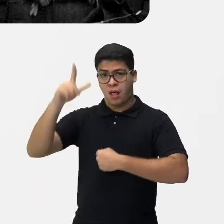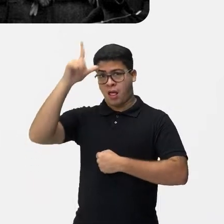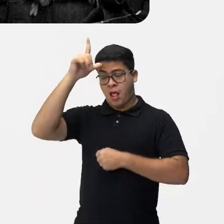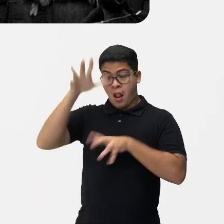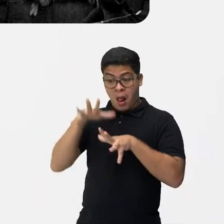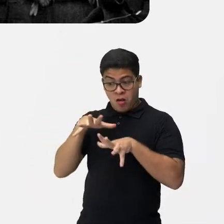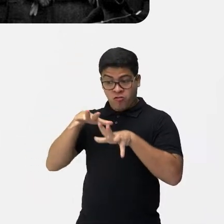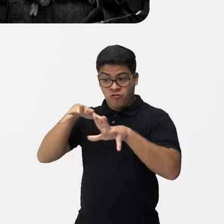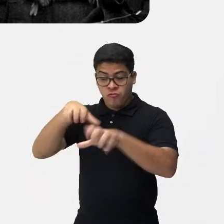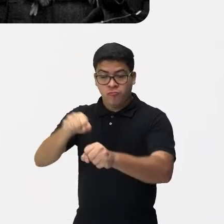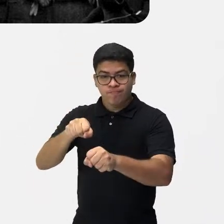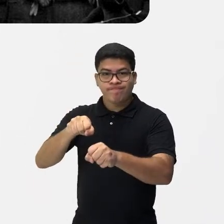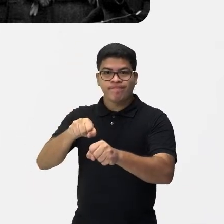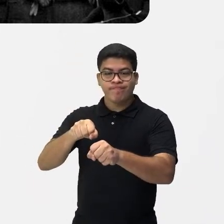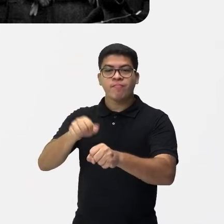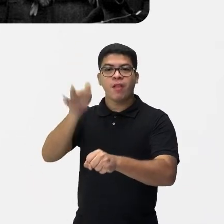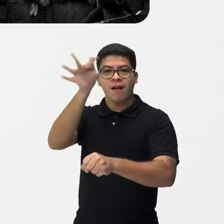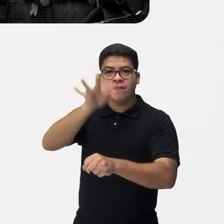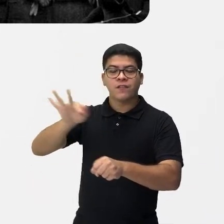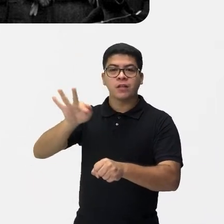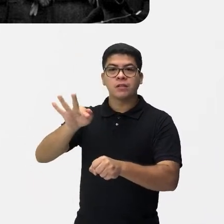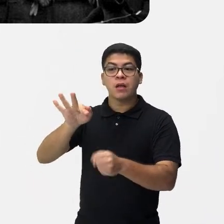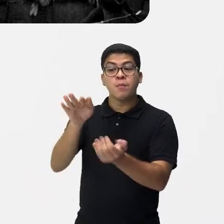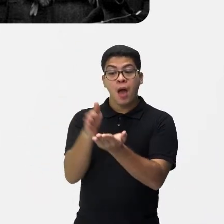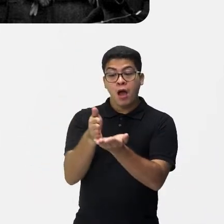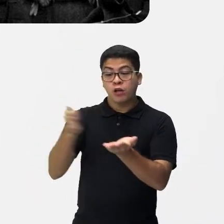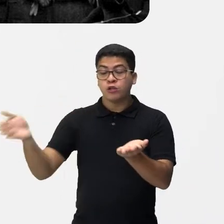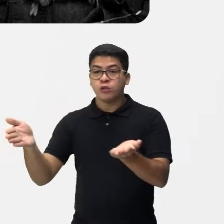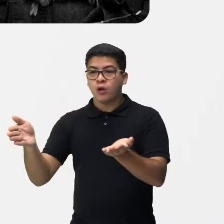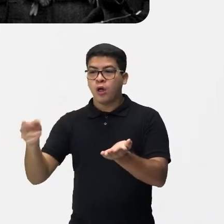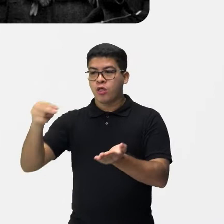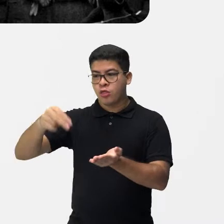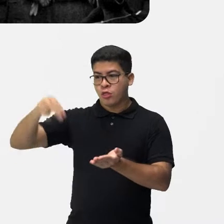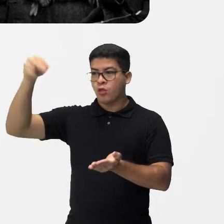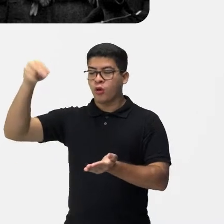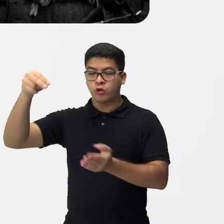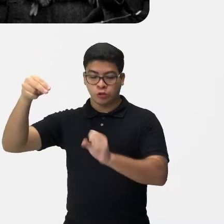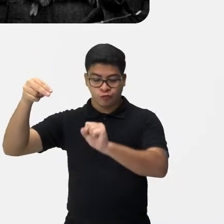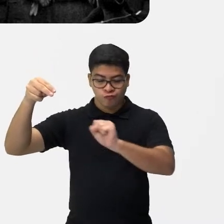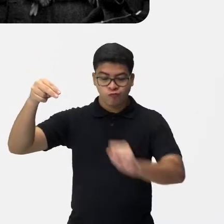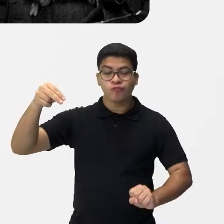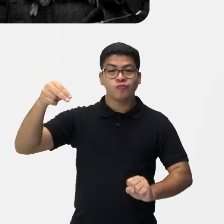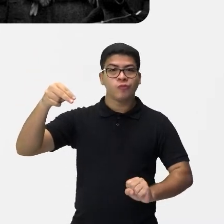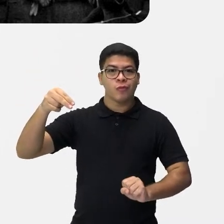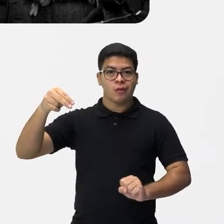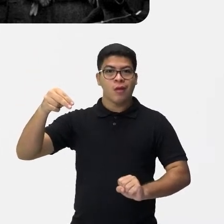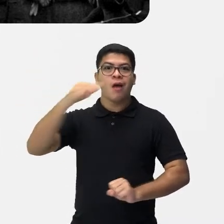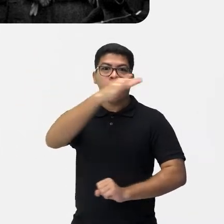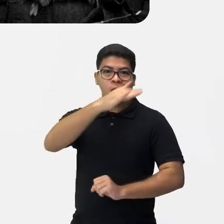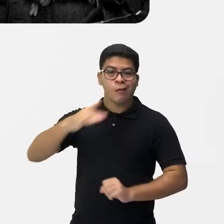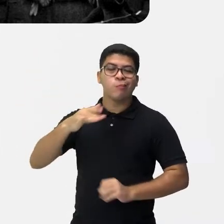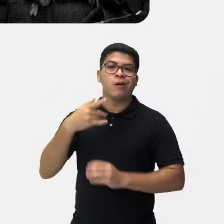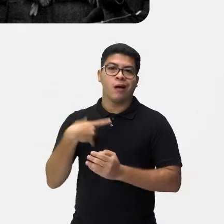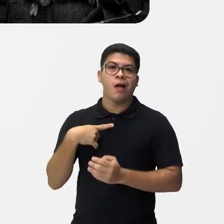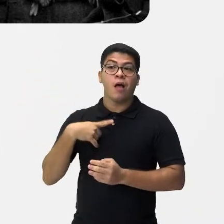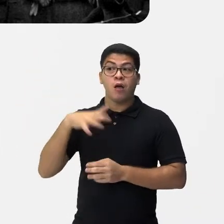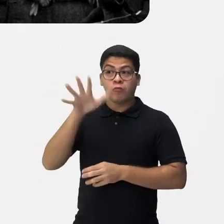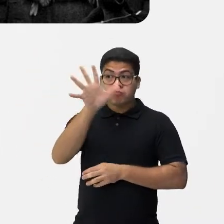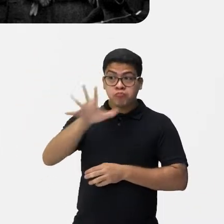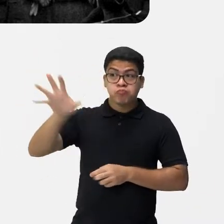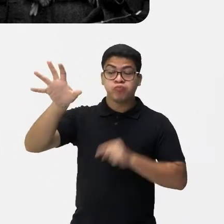invade a França e divide, como eu já falei para vocês, né? Divide aqui norte e sul. Então, uma parte da França é